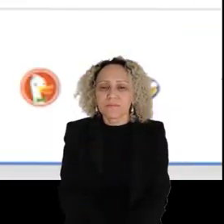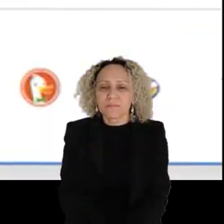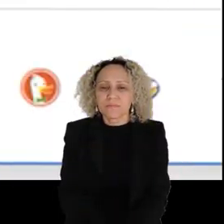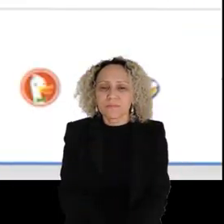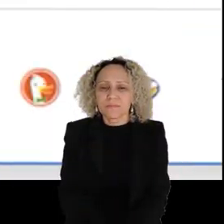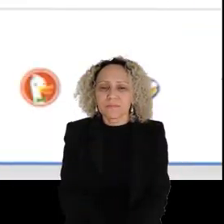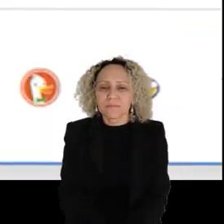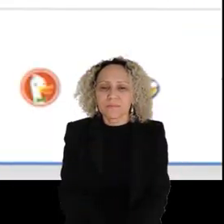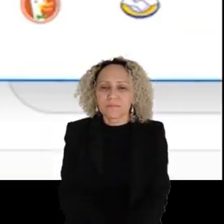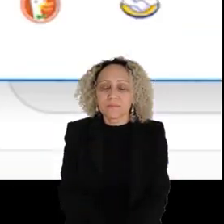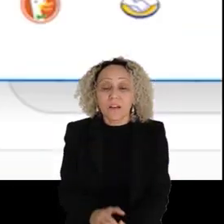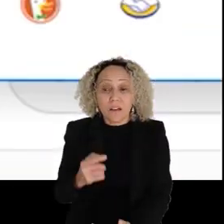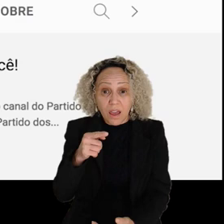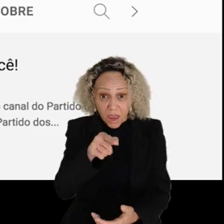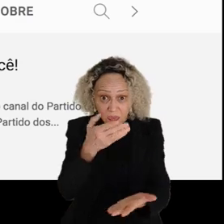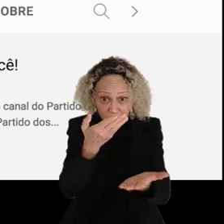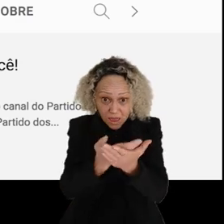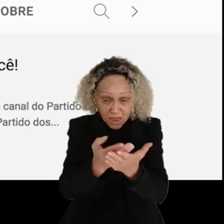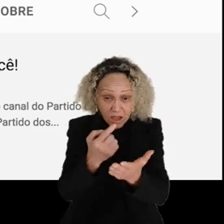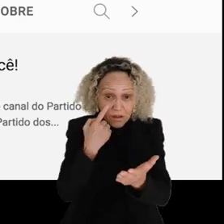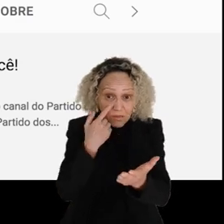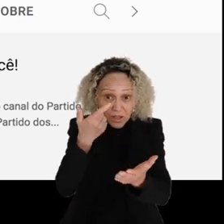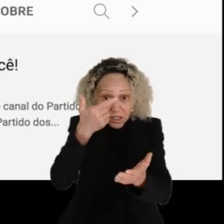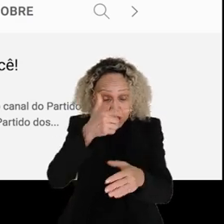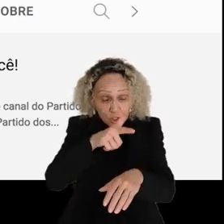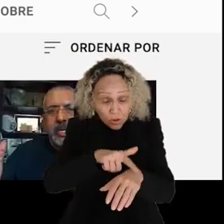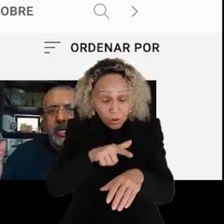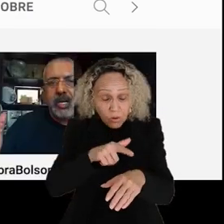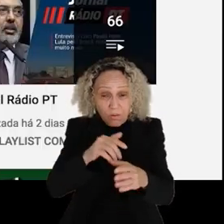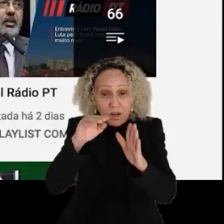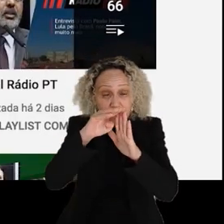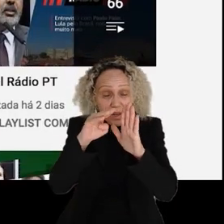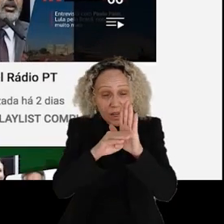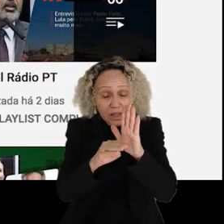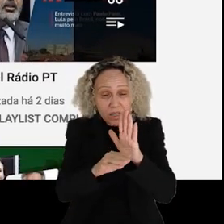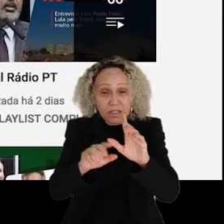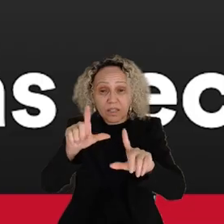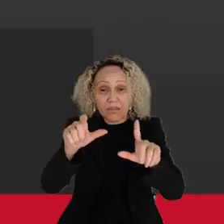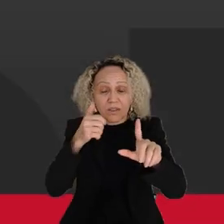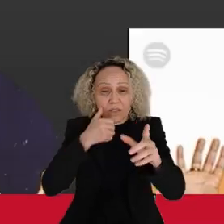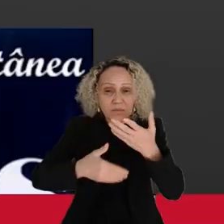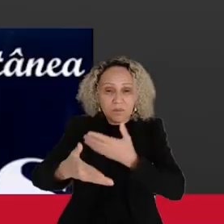Reveja esta e outras aulas na playlist TV Elas por Elas Formação, no canal da